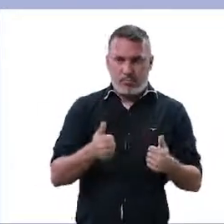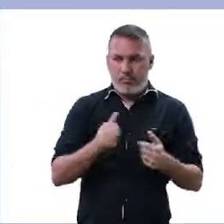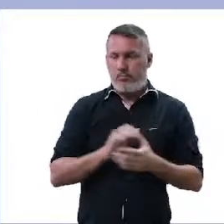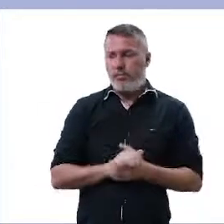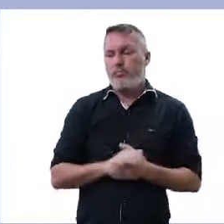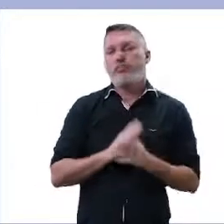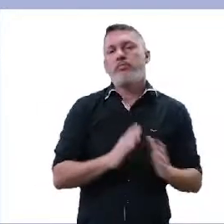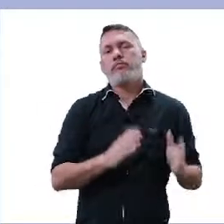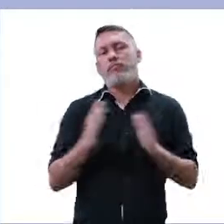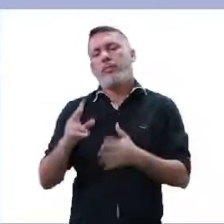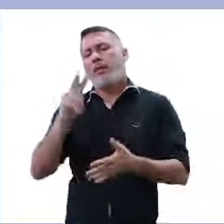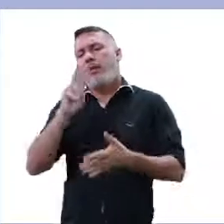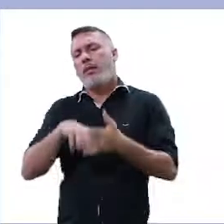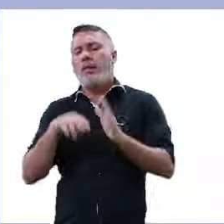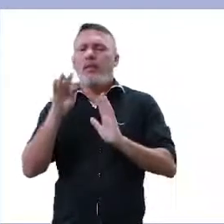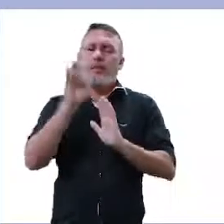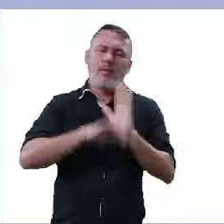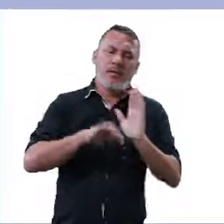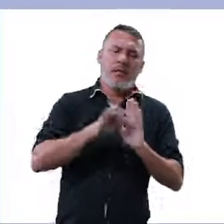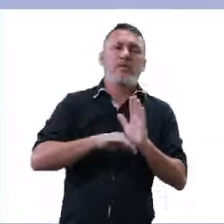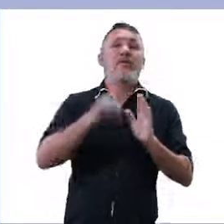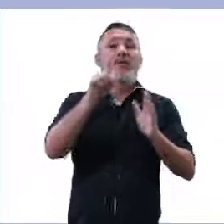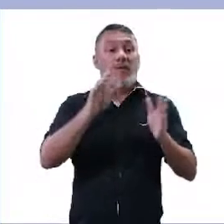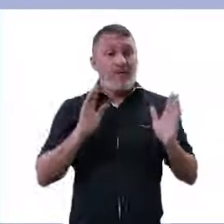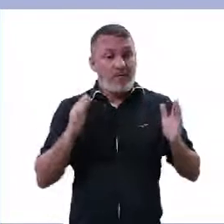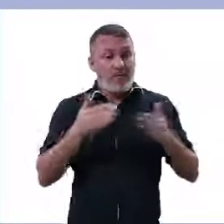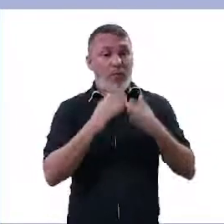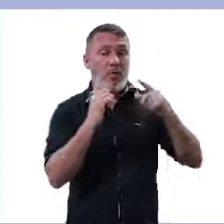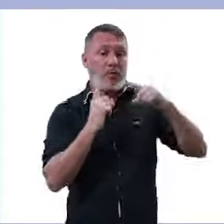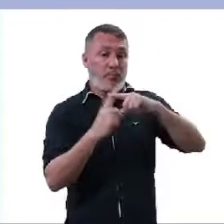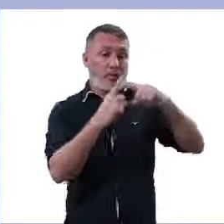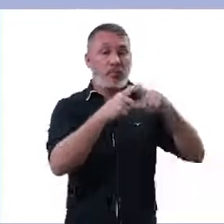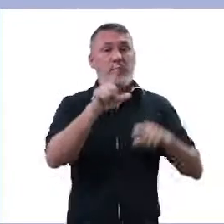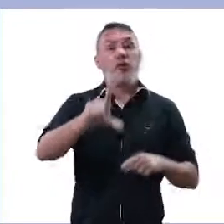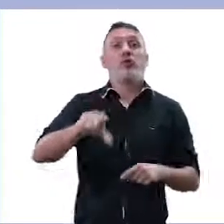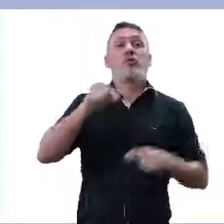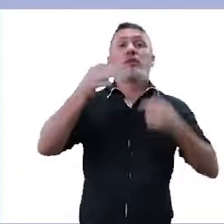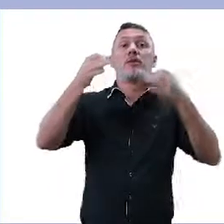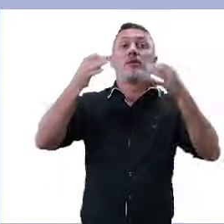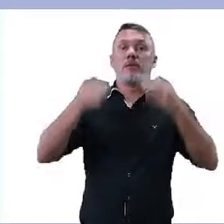do texto. Sobre o positivismo, assinale a alternativa correta.